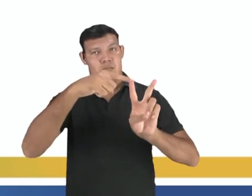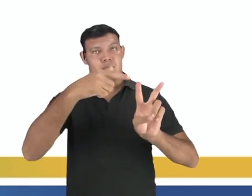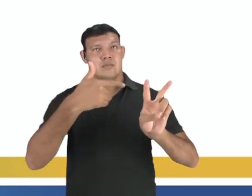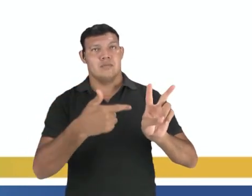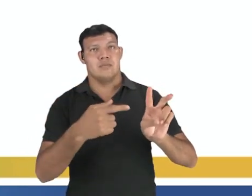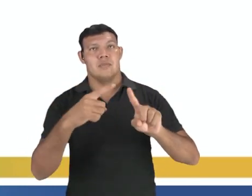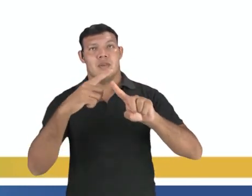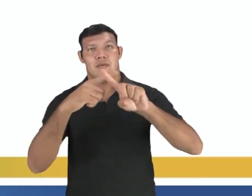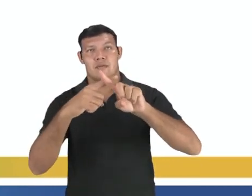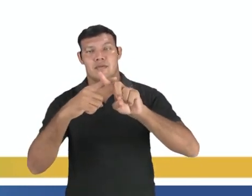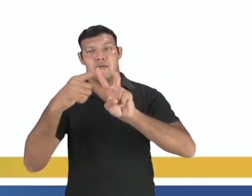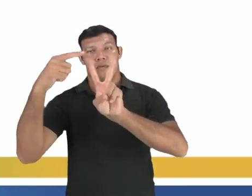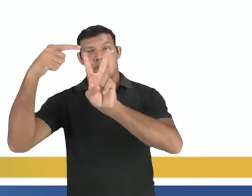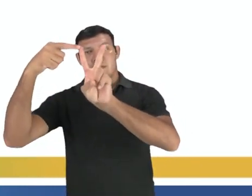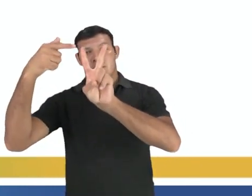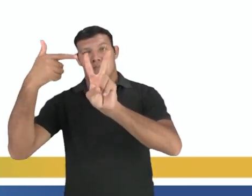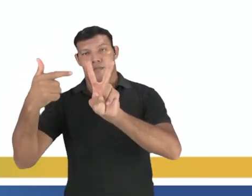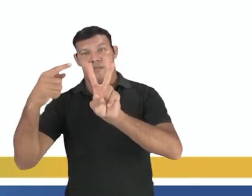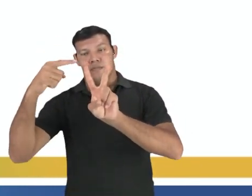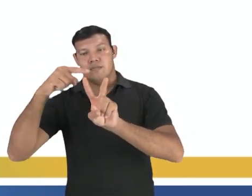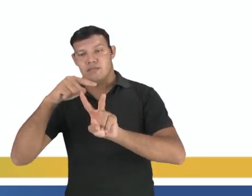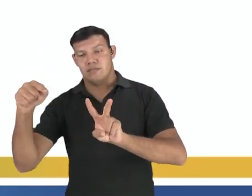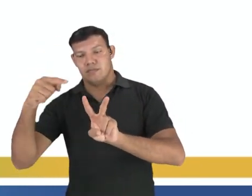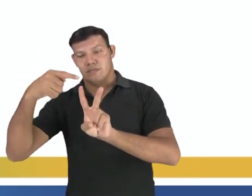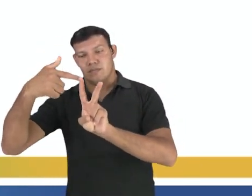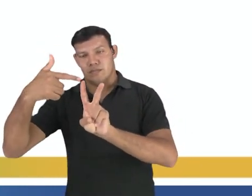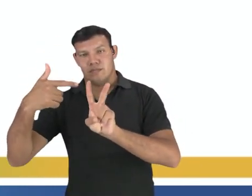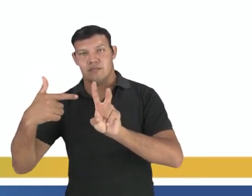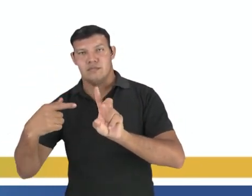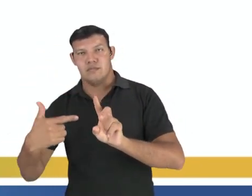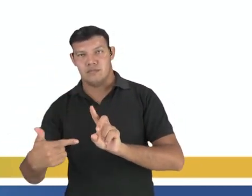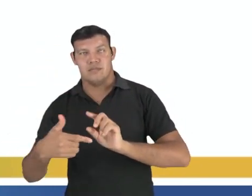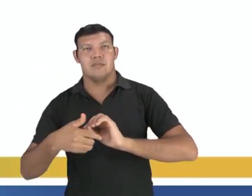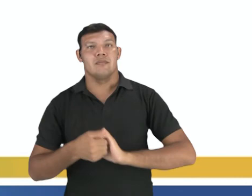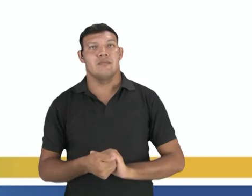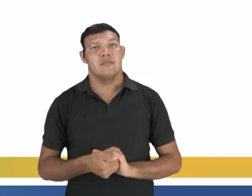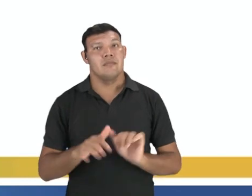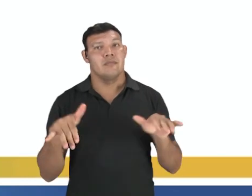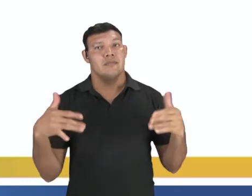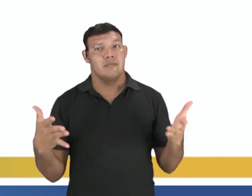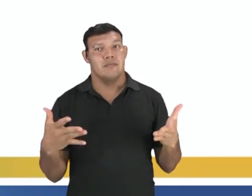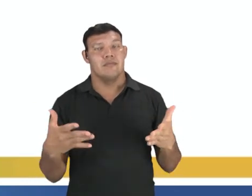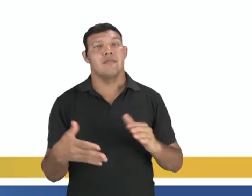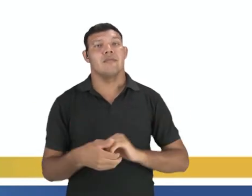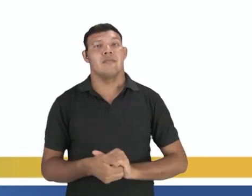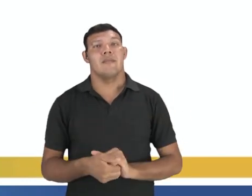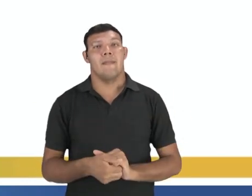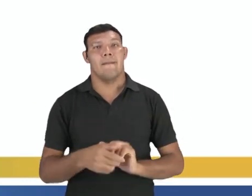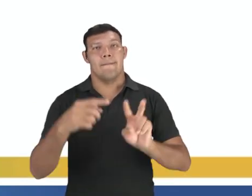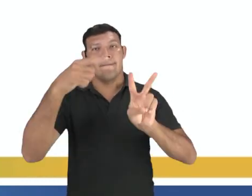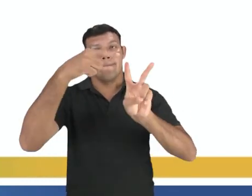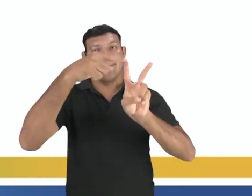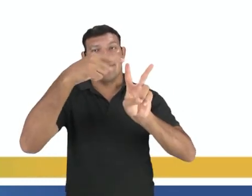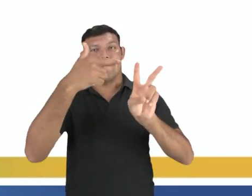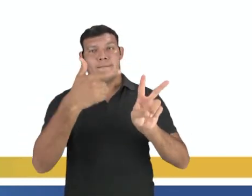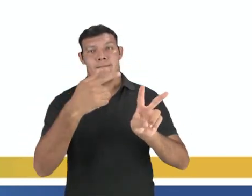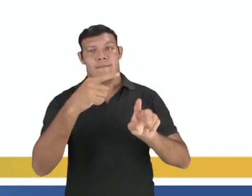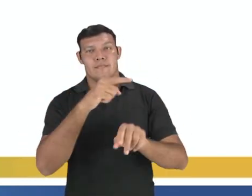2 vezes raiz de 2 sobre raiz de 2, que implica c, raiz de 2